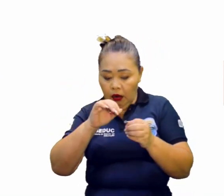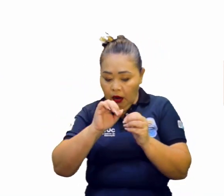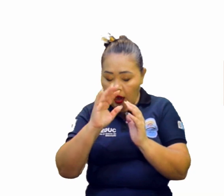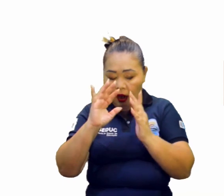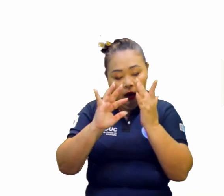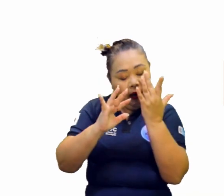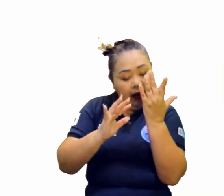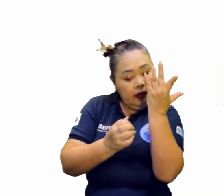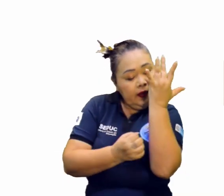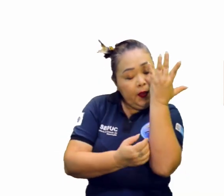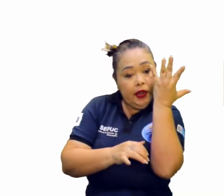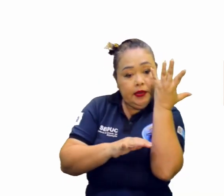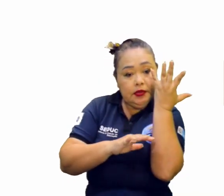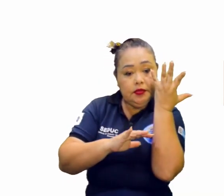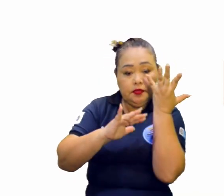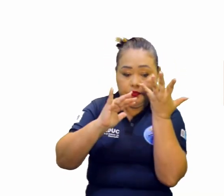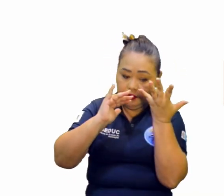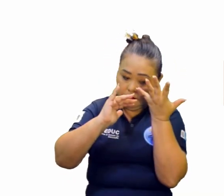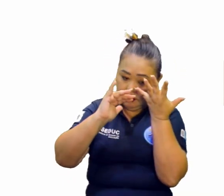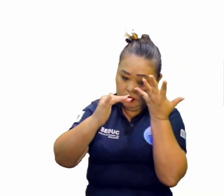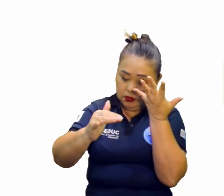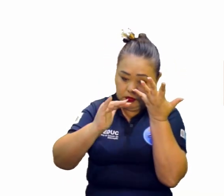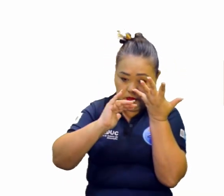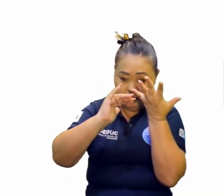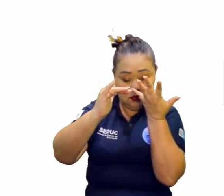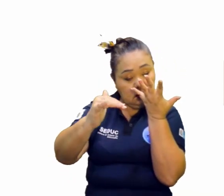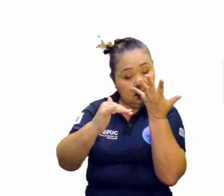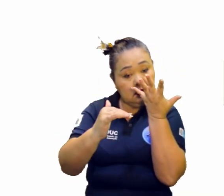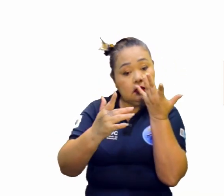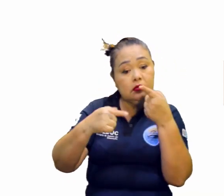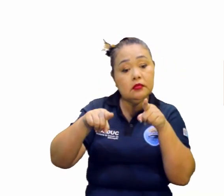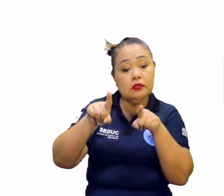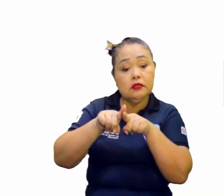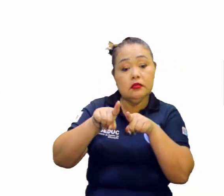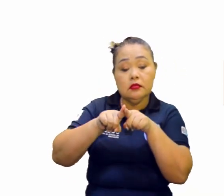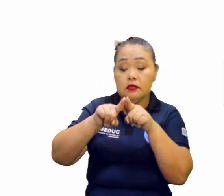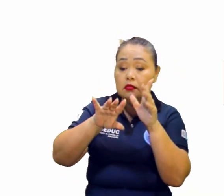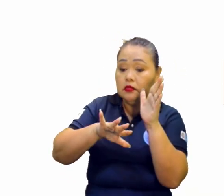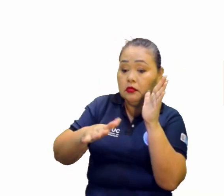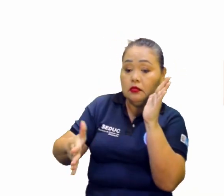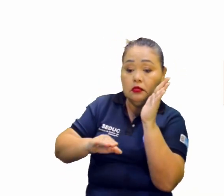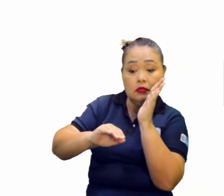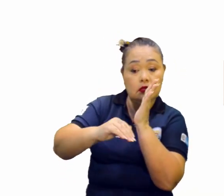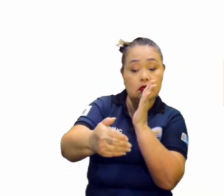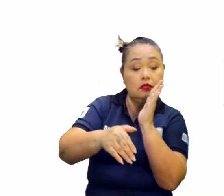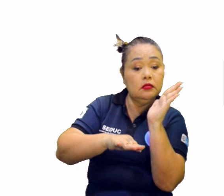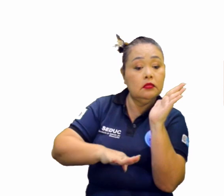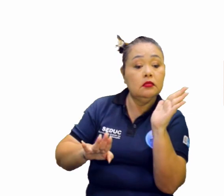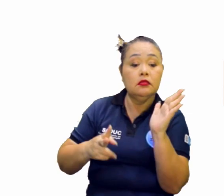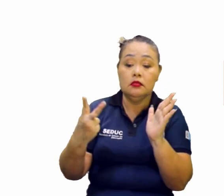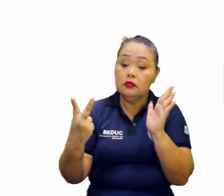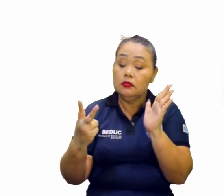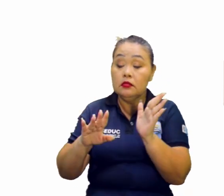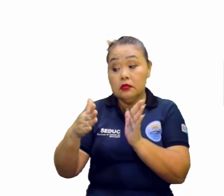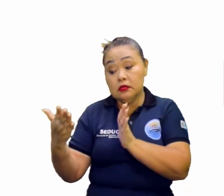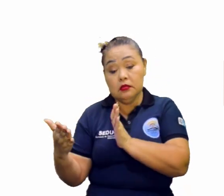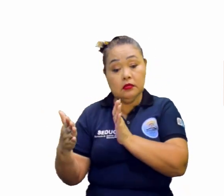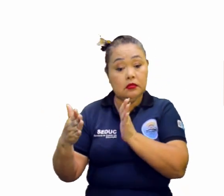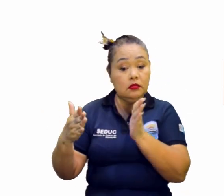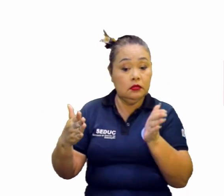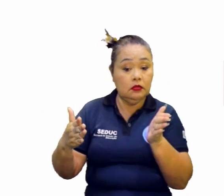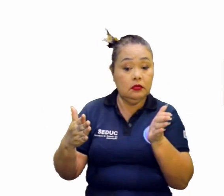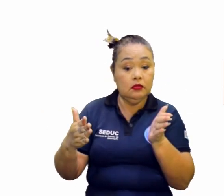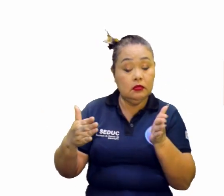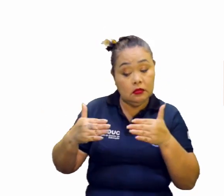em cobertura, tá? E também em covetas laterais. Em 2 partes, sendo uma no